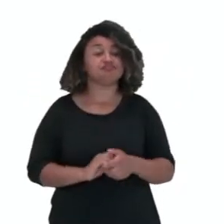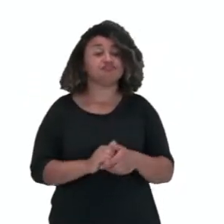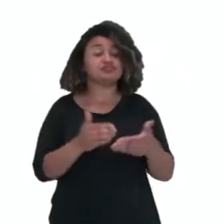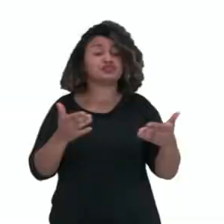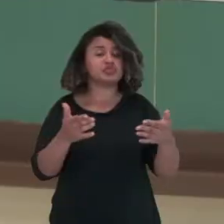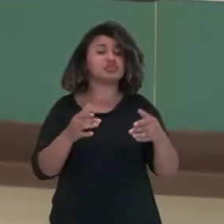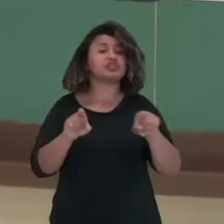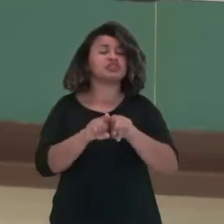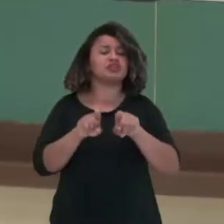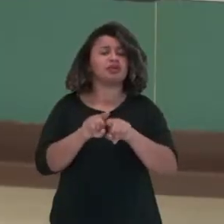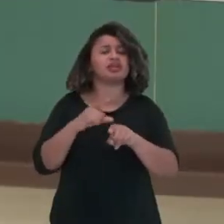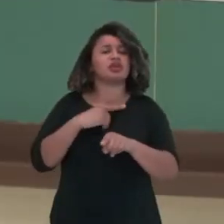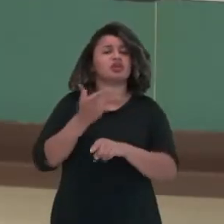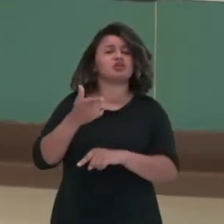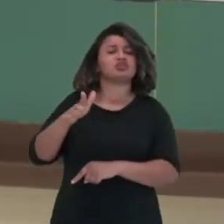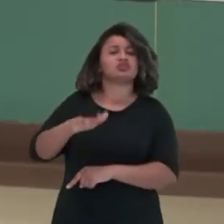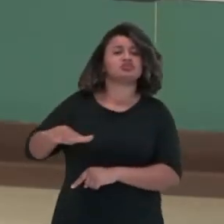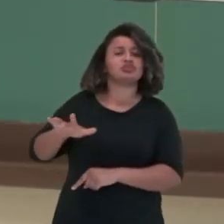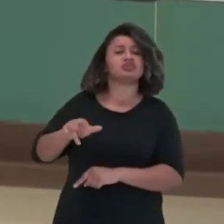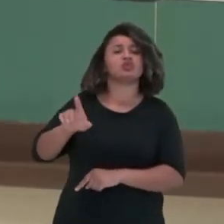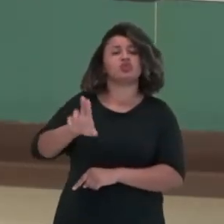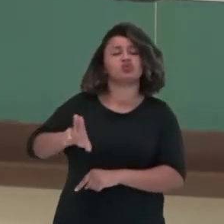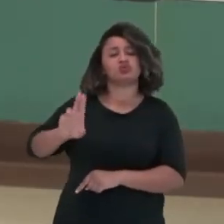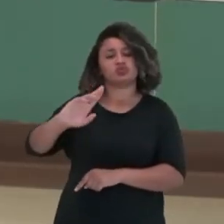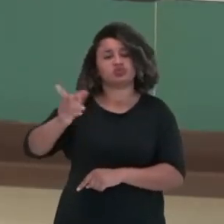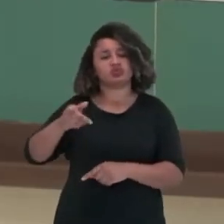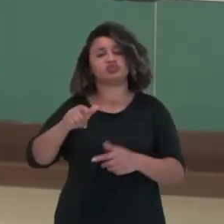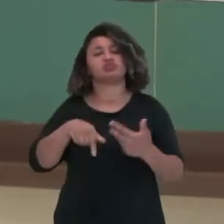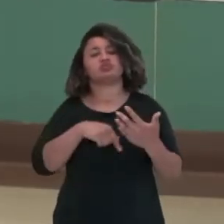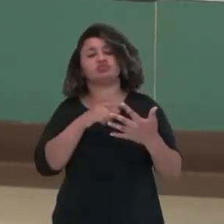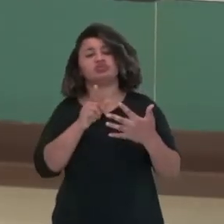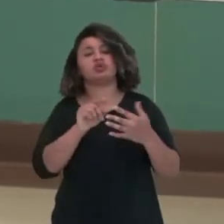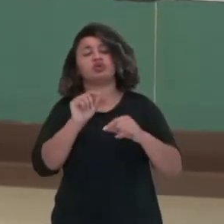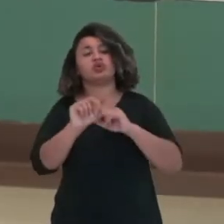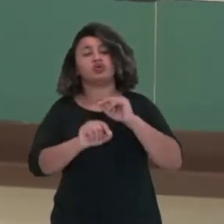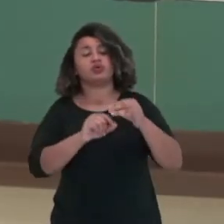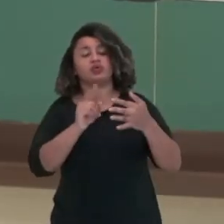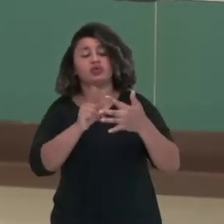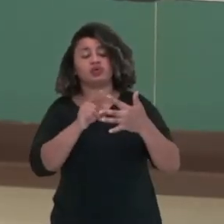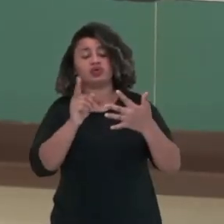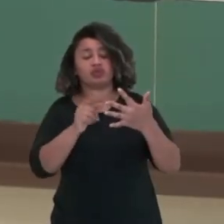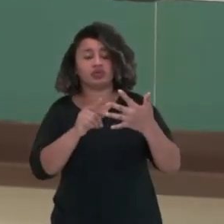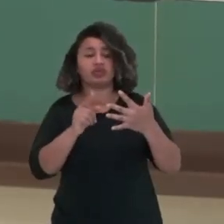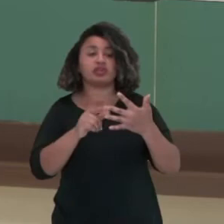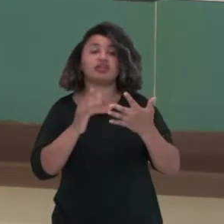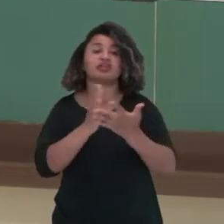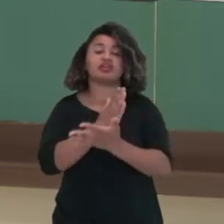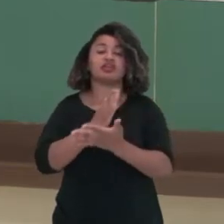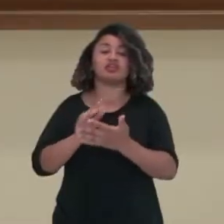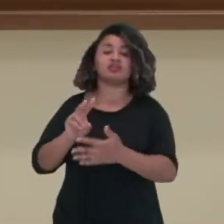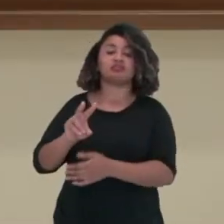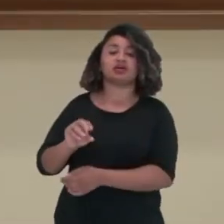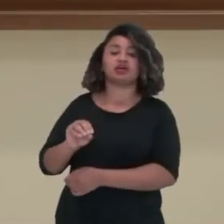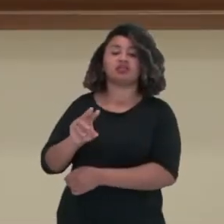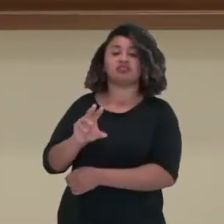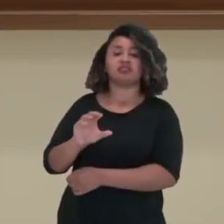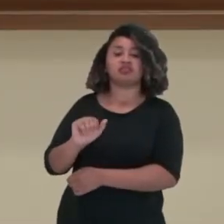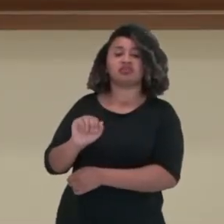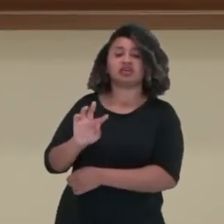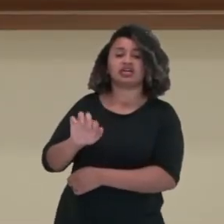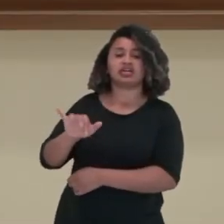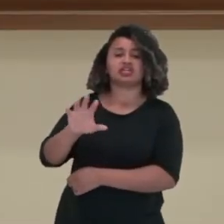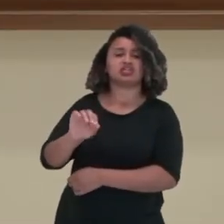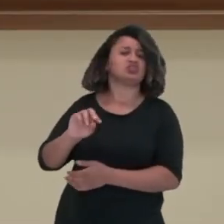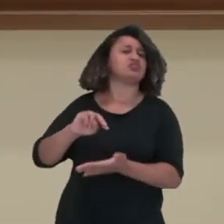Agora, outras situações, então, que nós vamos usar a vírgula, para isolar o vocativo. O que é o vocativo? É